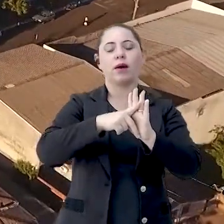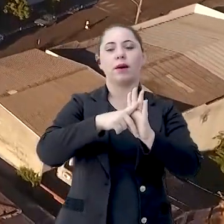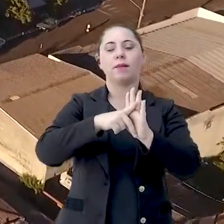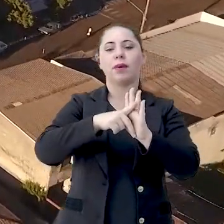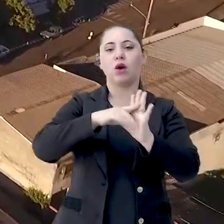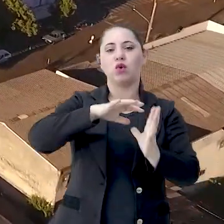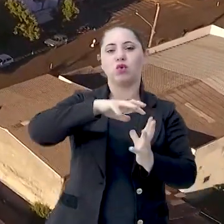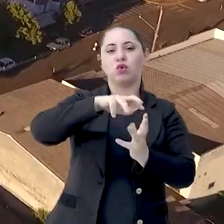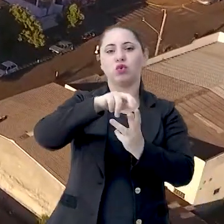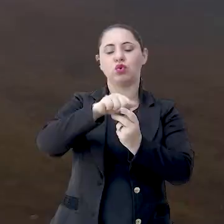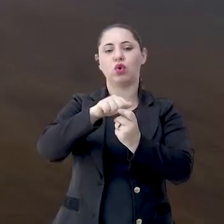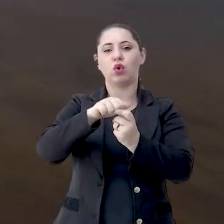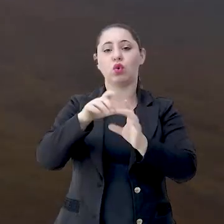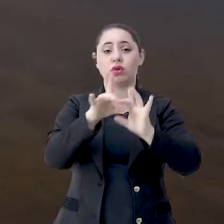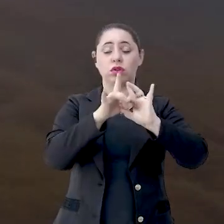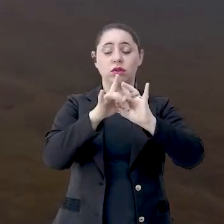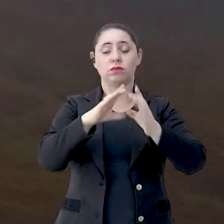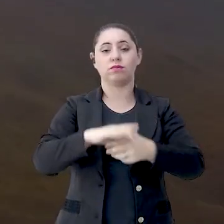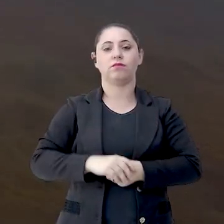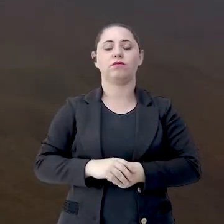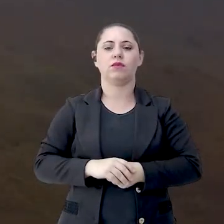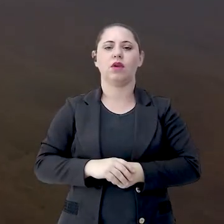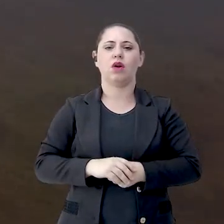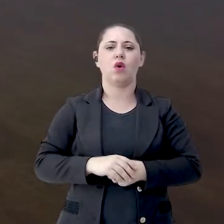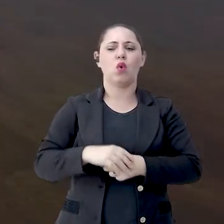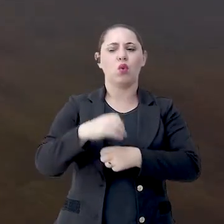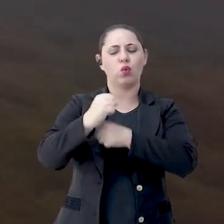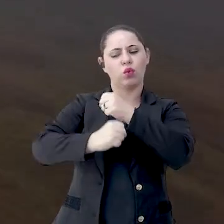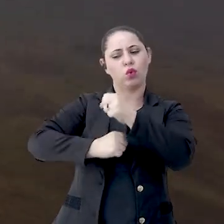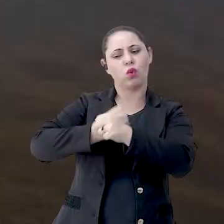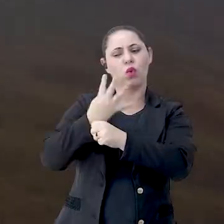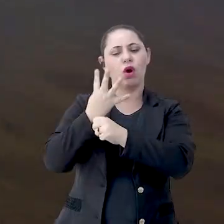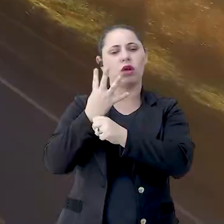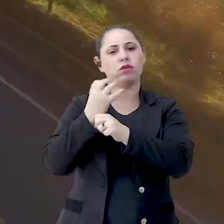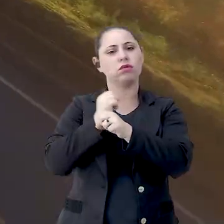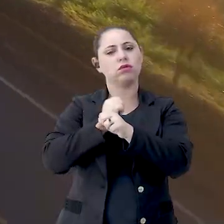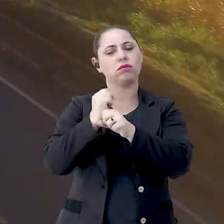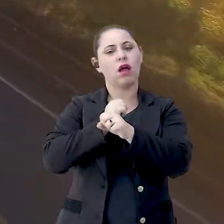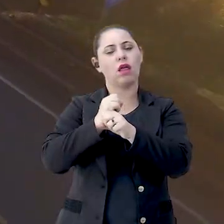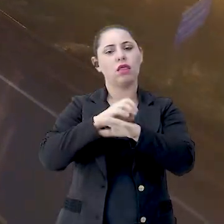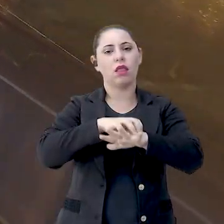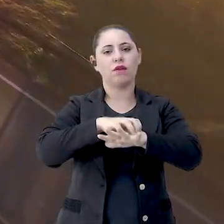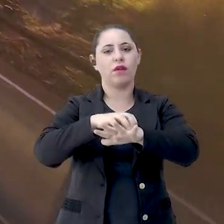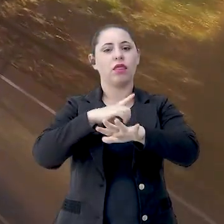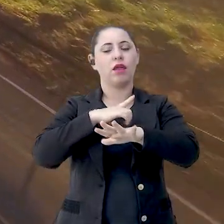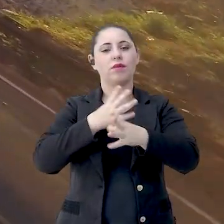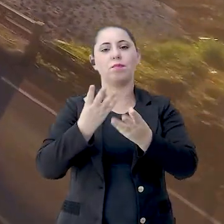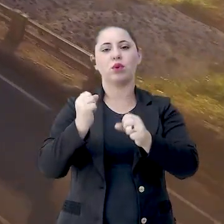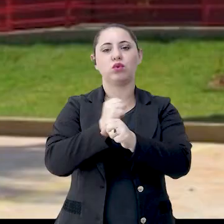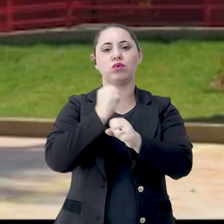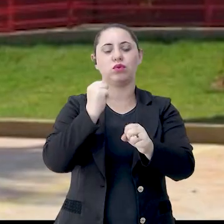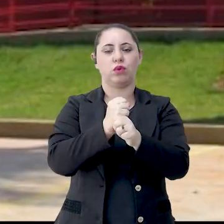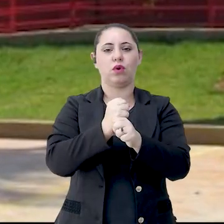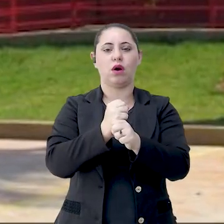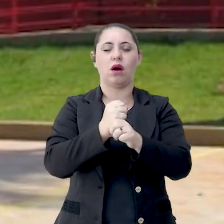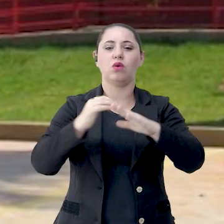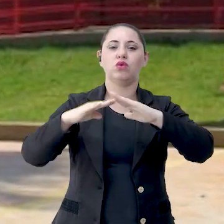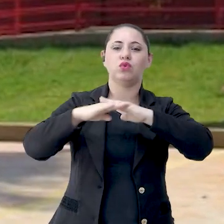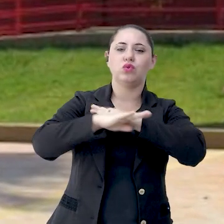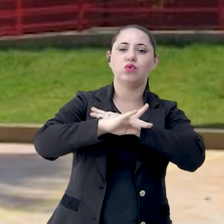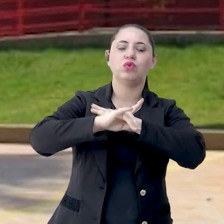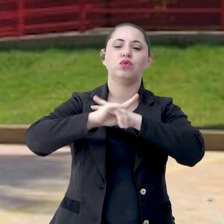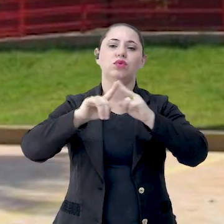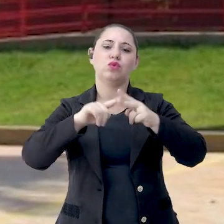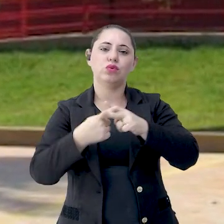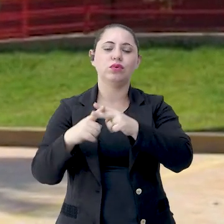asfálticas de vias urbanas, além de drenagem de águas pluviais e construção de pontes de concreto e do prédio do